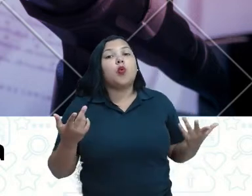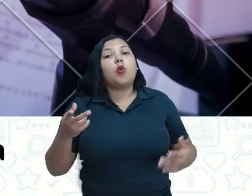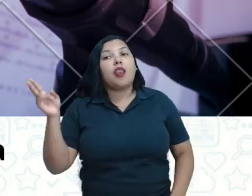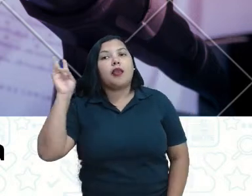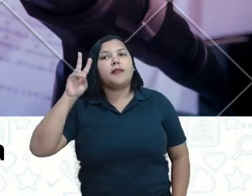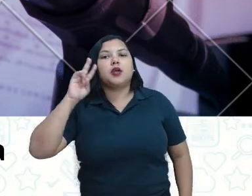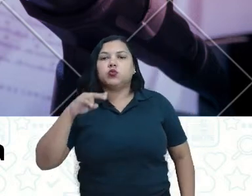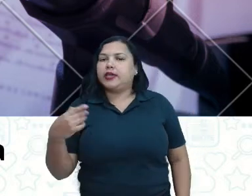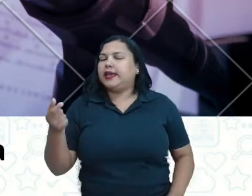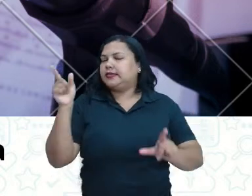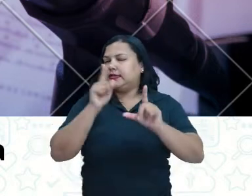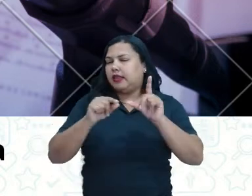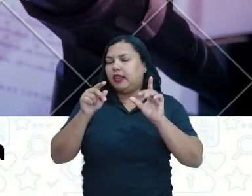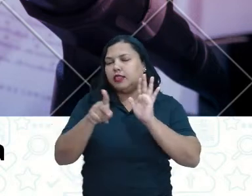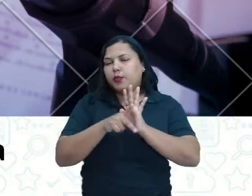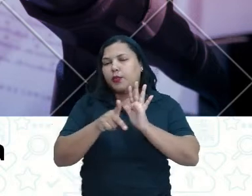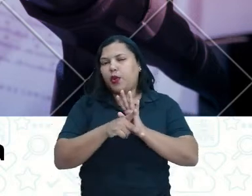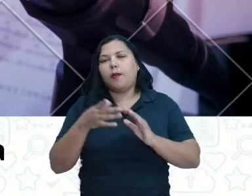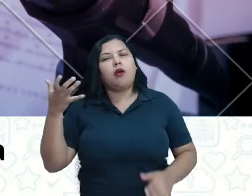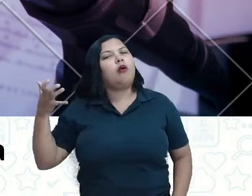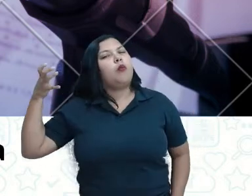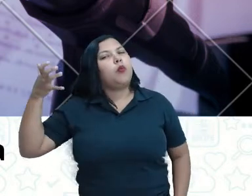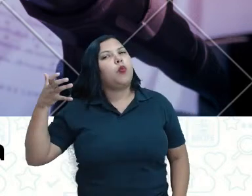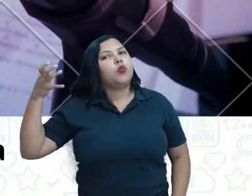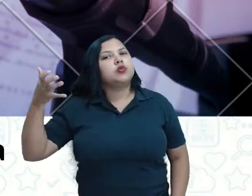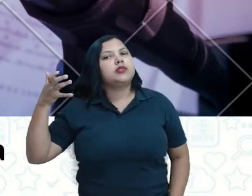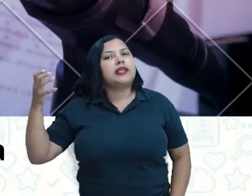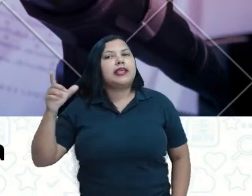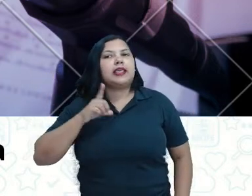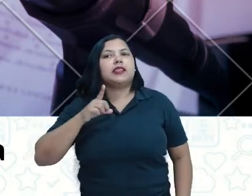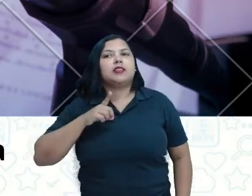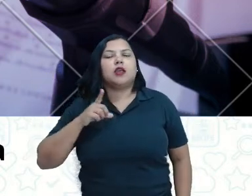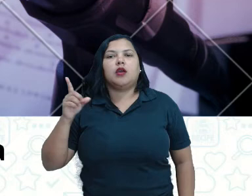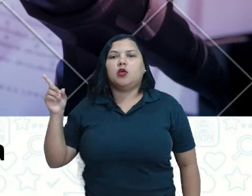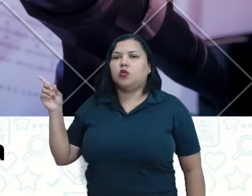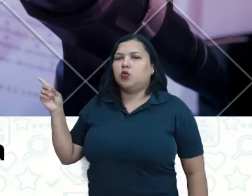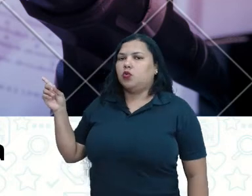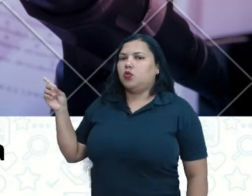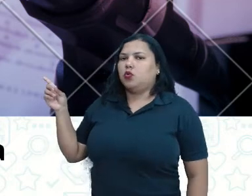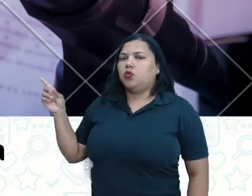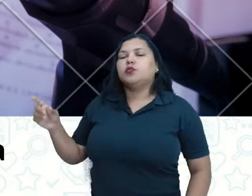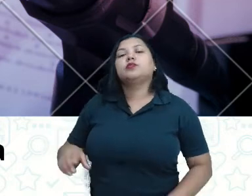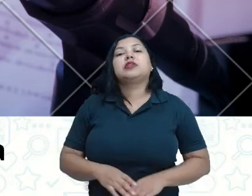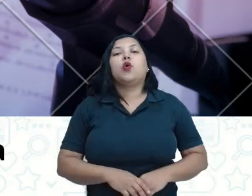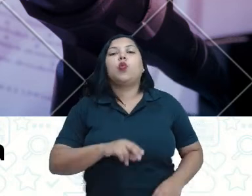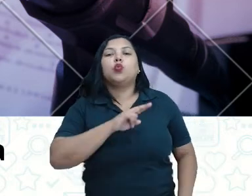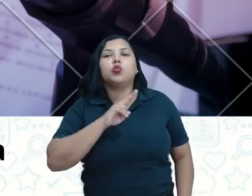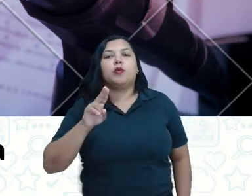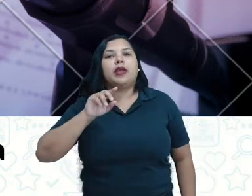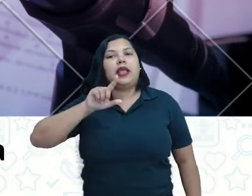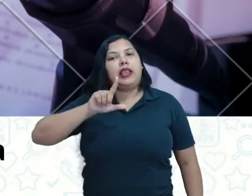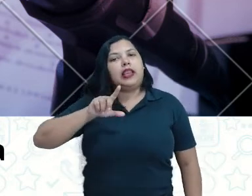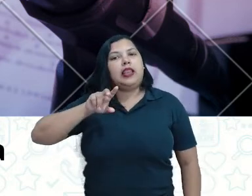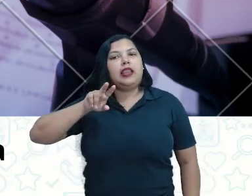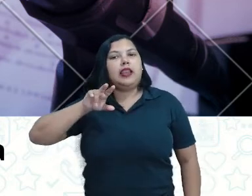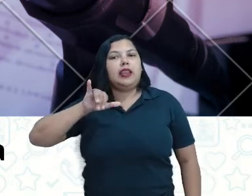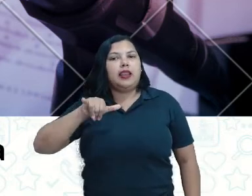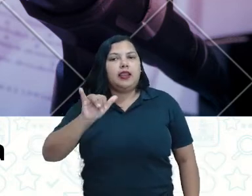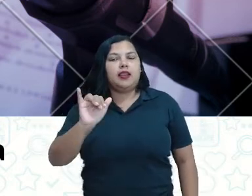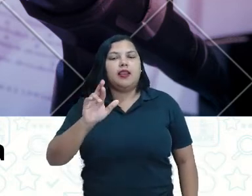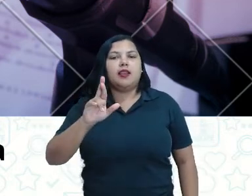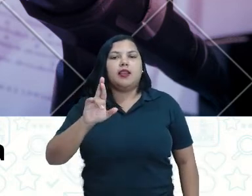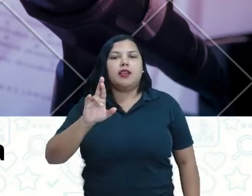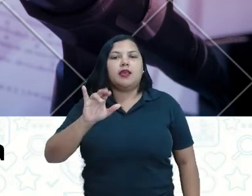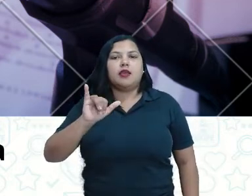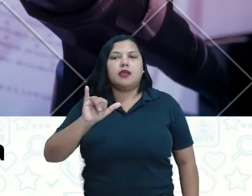essa letra de música, né, em geral que, com a cifra, a letra de música em inglês é lyrics. Lembrando, pessoal,